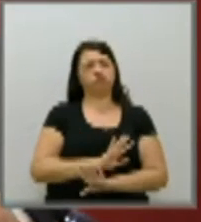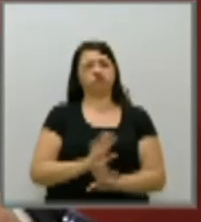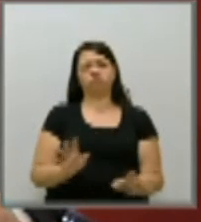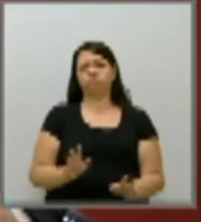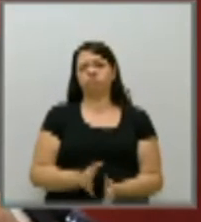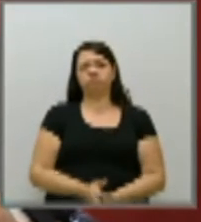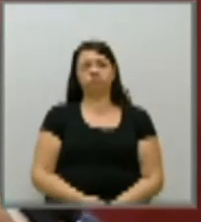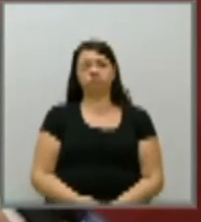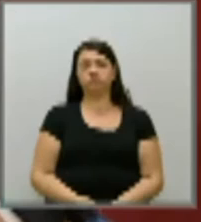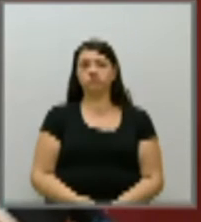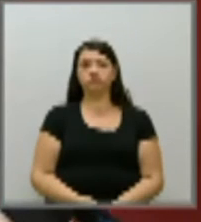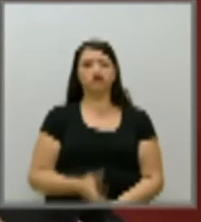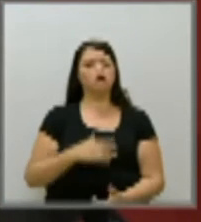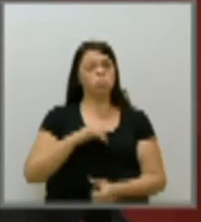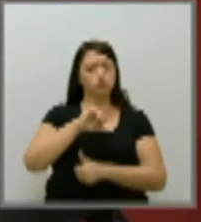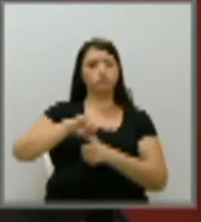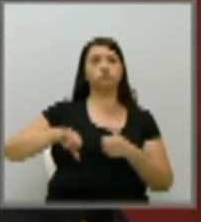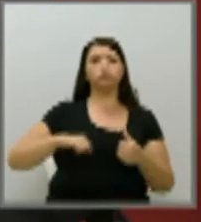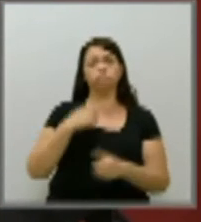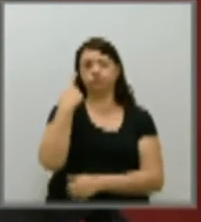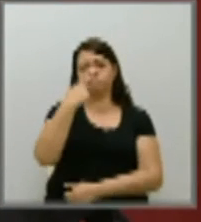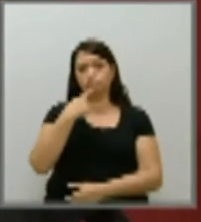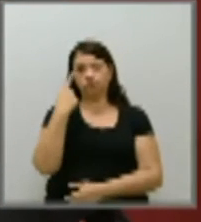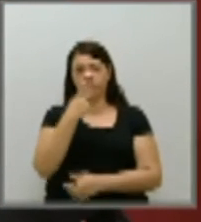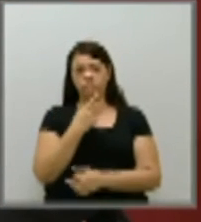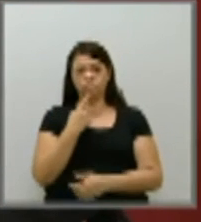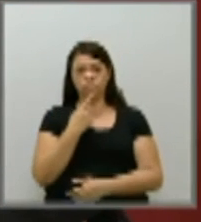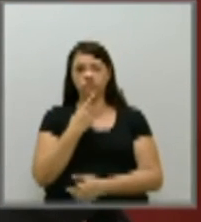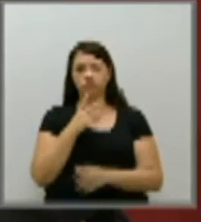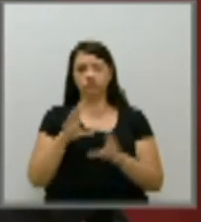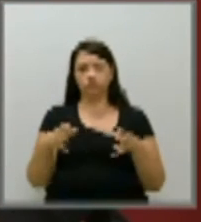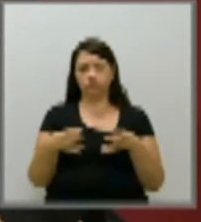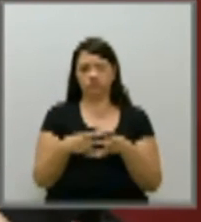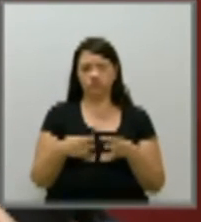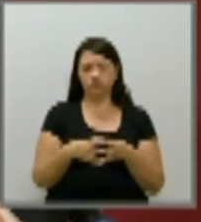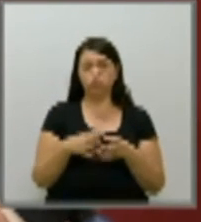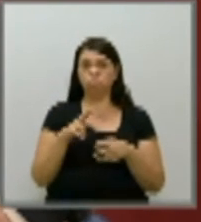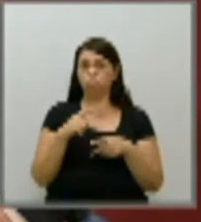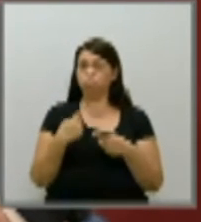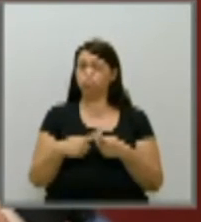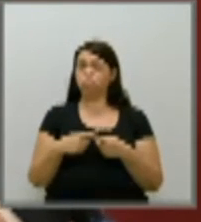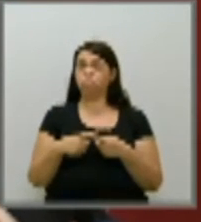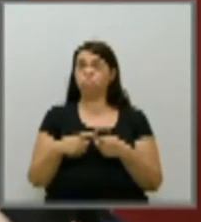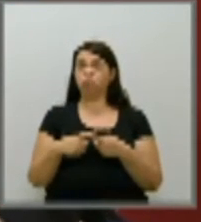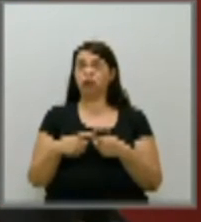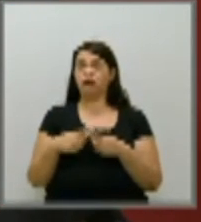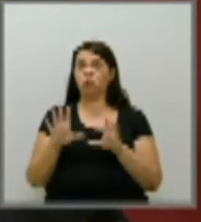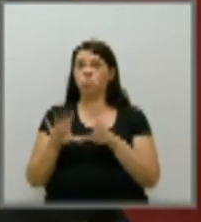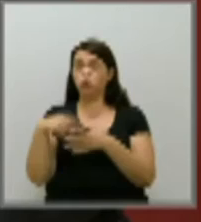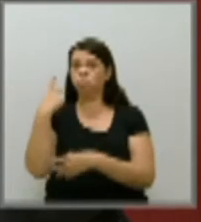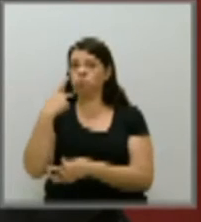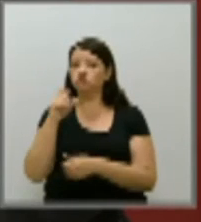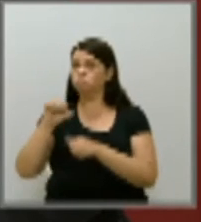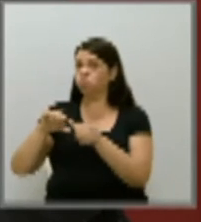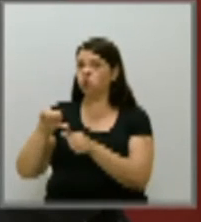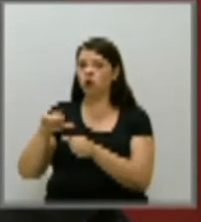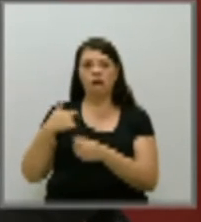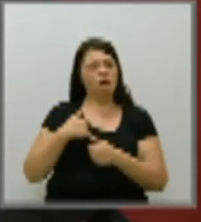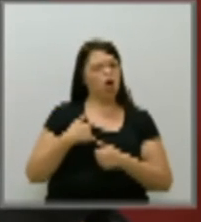Eu mudei de partido porque o partido mudou, eu não mudei. Então,